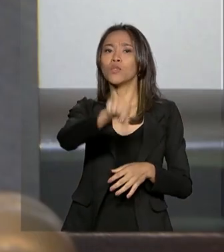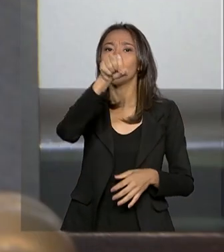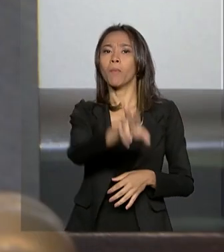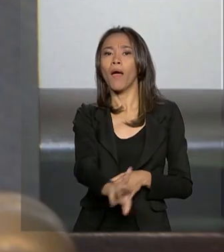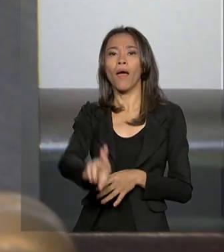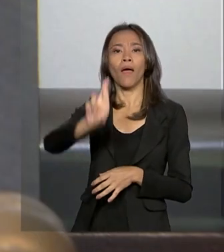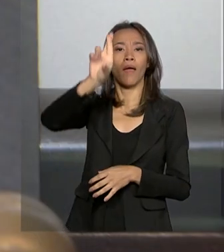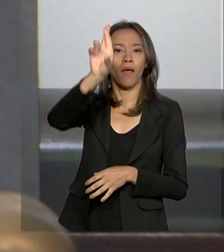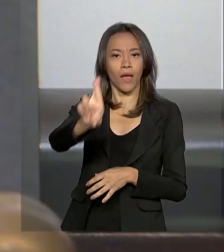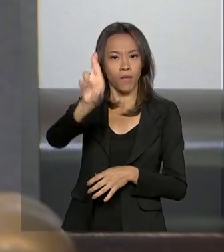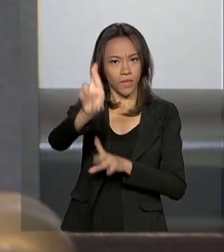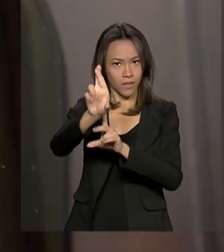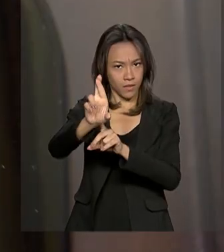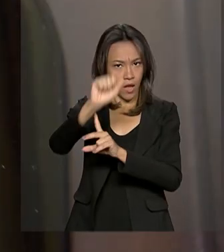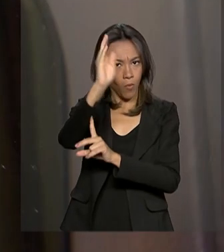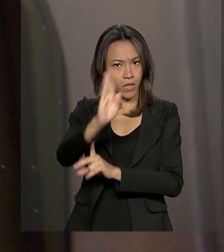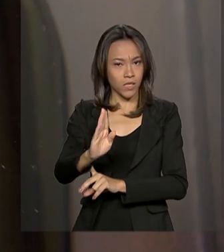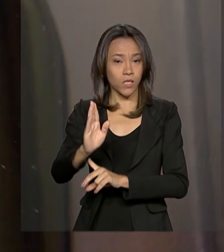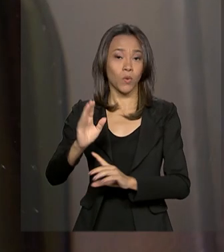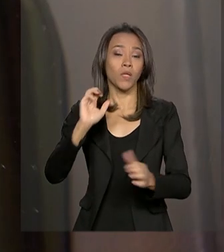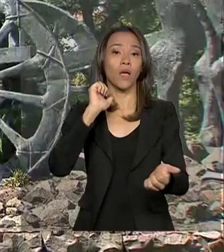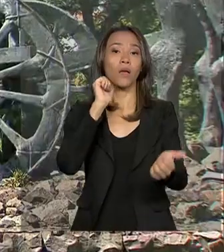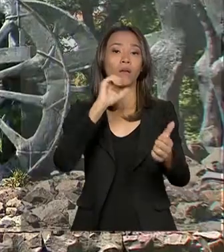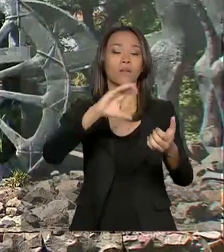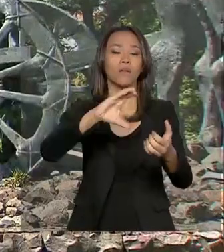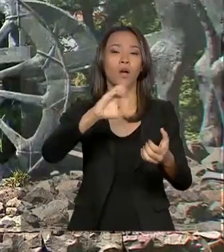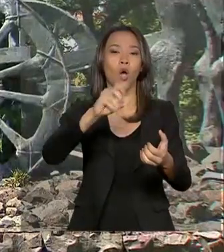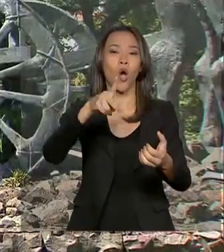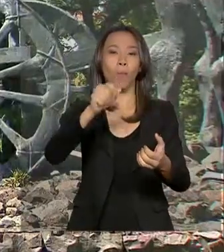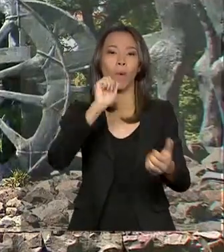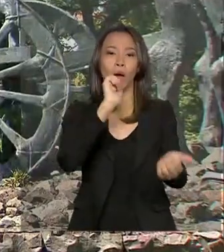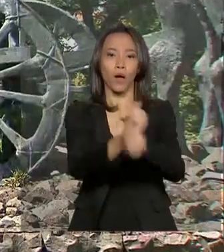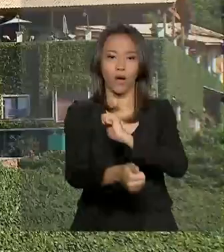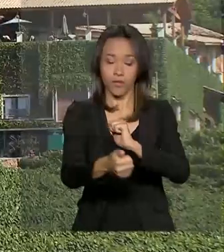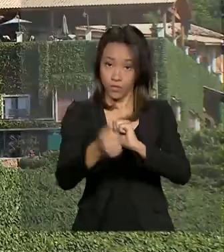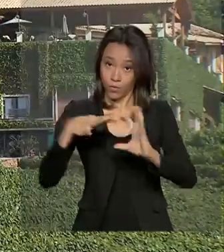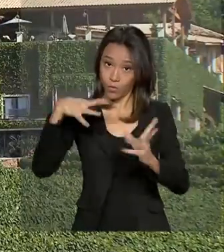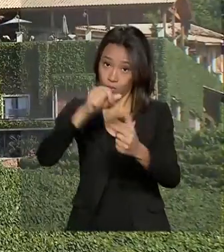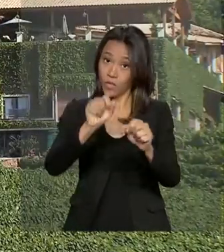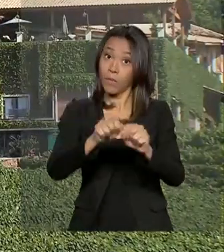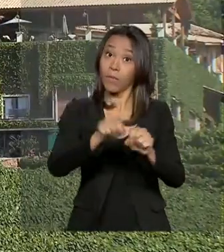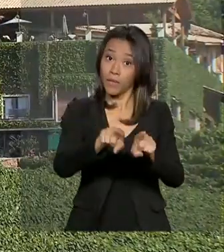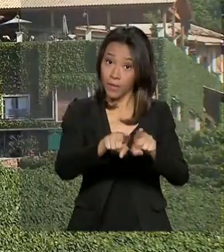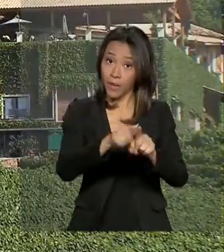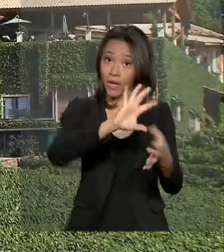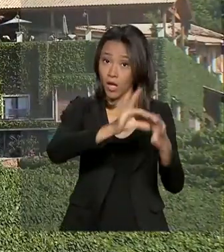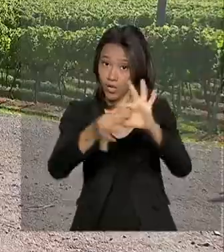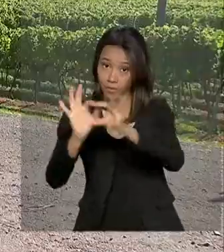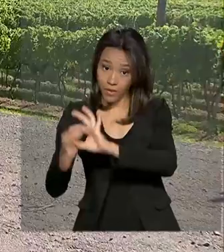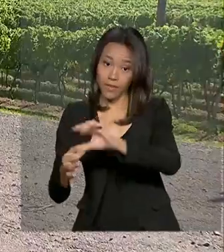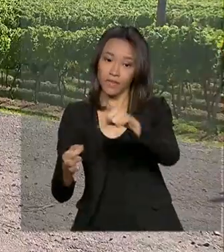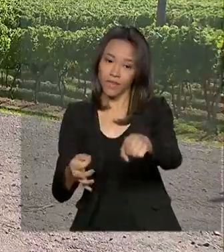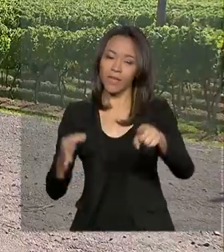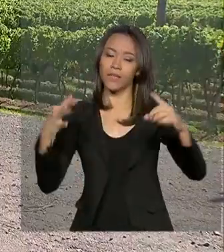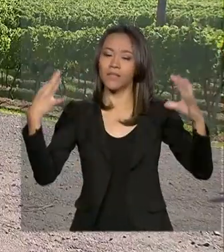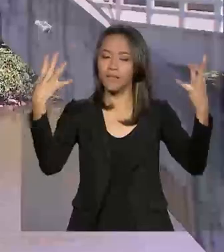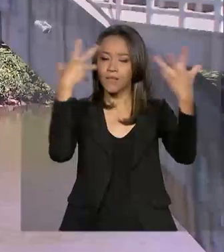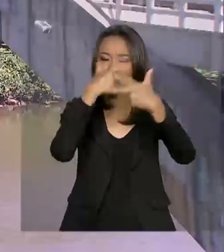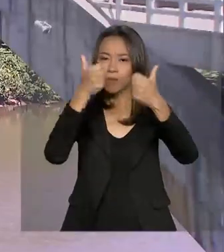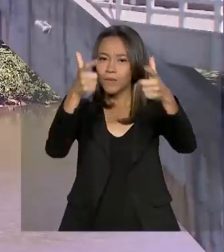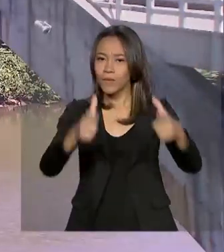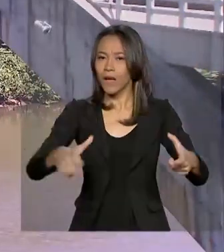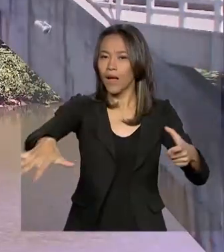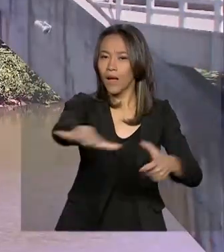oficialmente na Copa do Mundo e nas Olimpíadas. E é a soma de história e magia, aliado ao clima europeu,